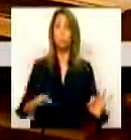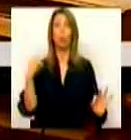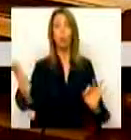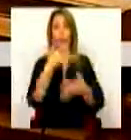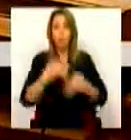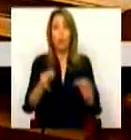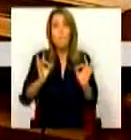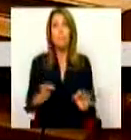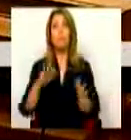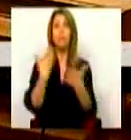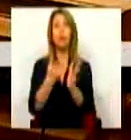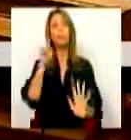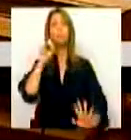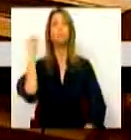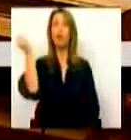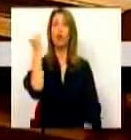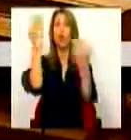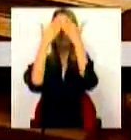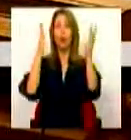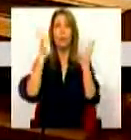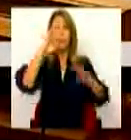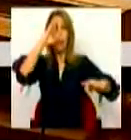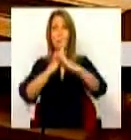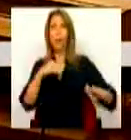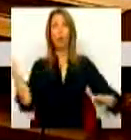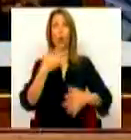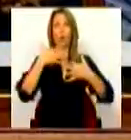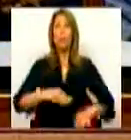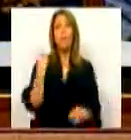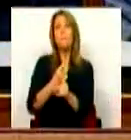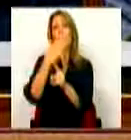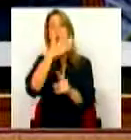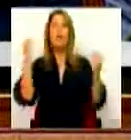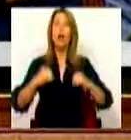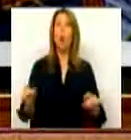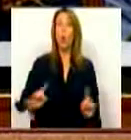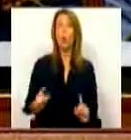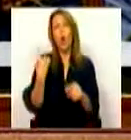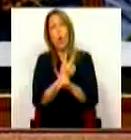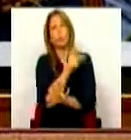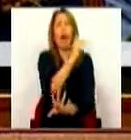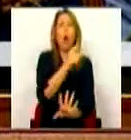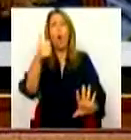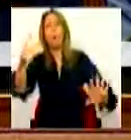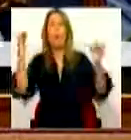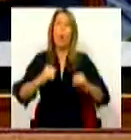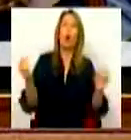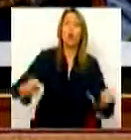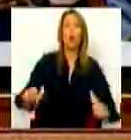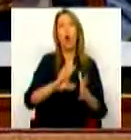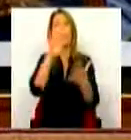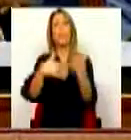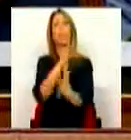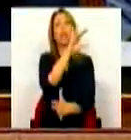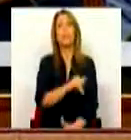todos para defender as instituições democráticas. Precisa do empenho de todos, ainda que discordemos pontualmente na matéria A ou na matéria B, na proposta Y ou na proposta